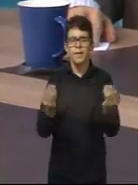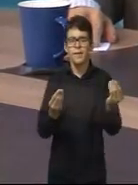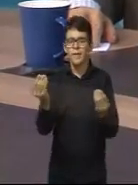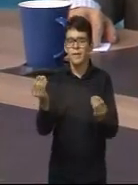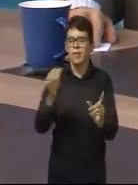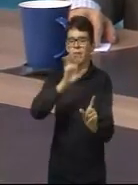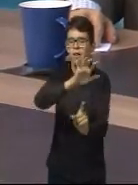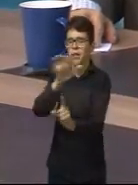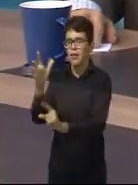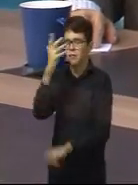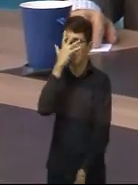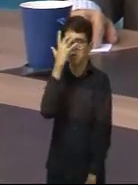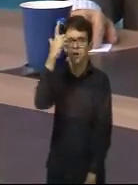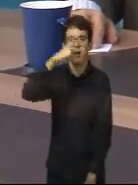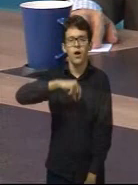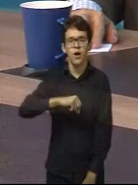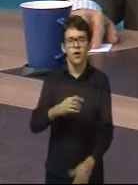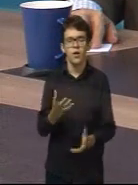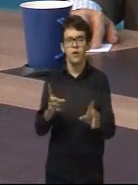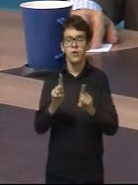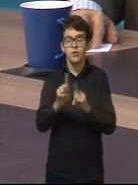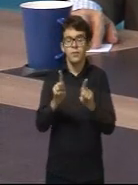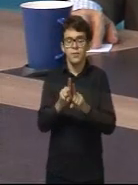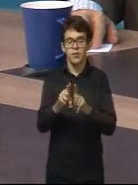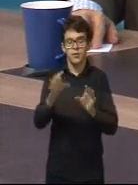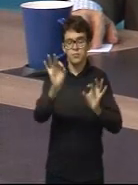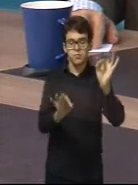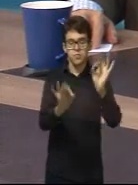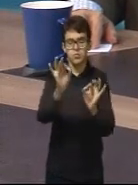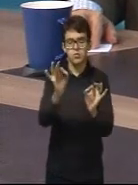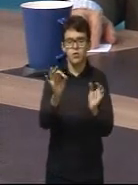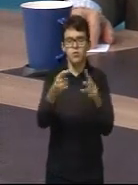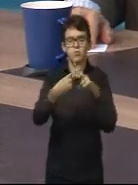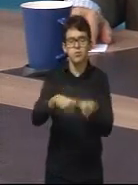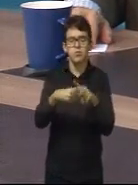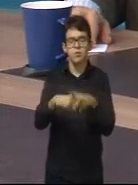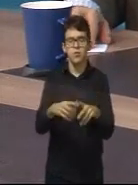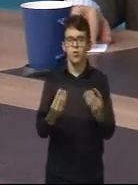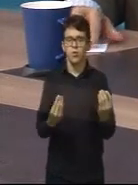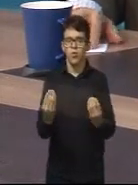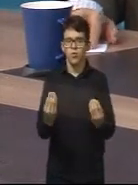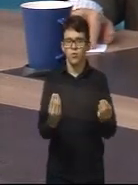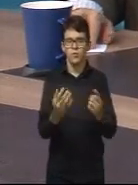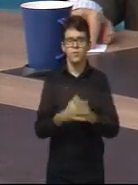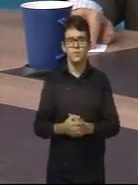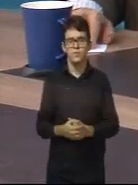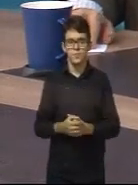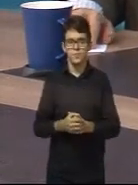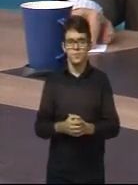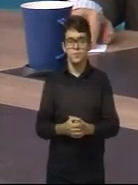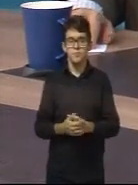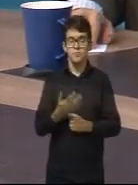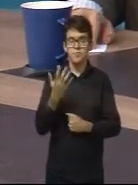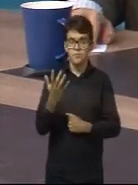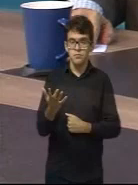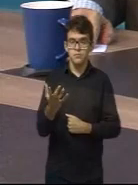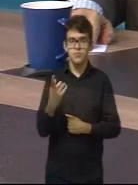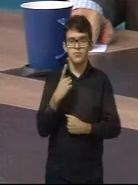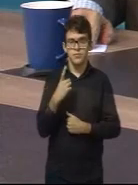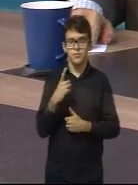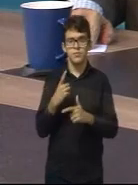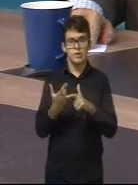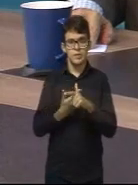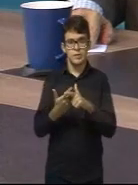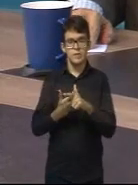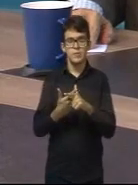afeta, que tipo de injustiça está a corrigir e tudo mais. Todo esse conjunto. A gente tem um problema grave a